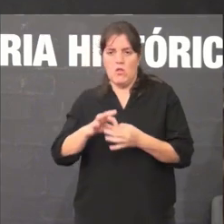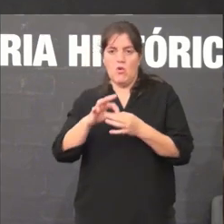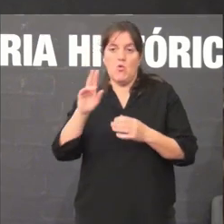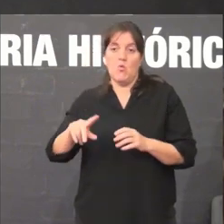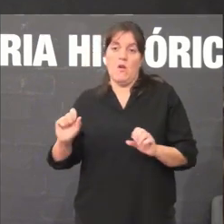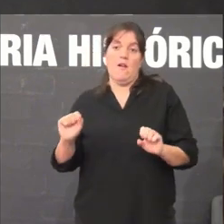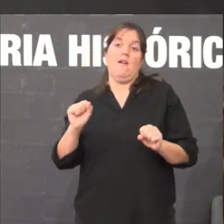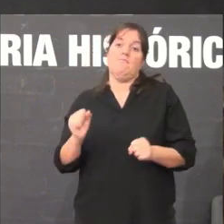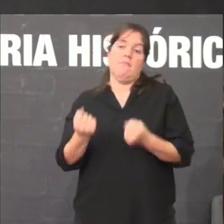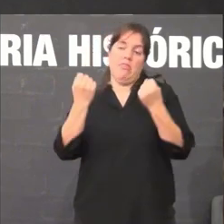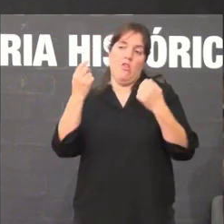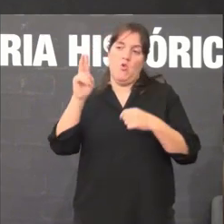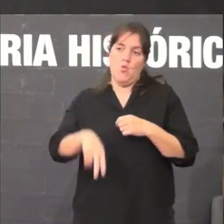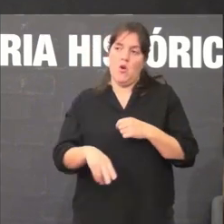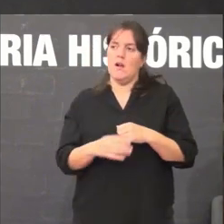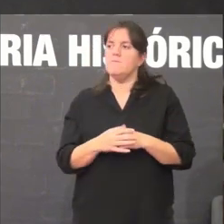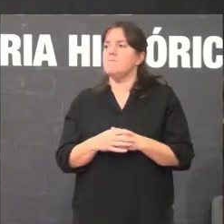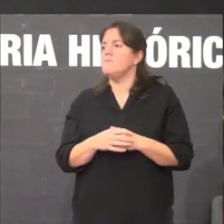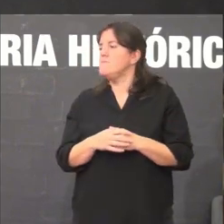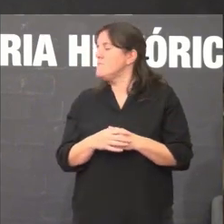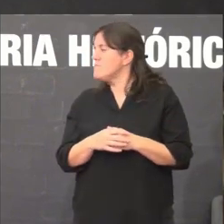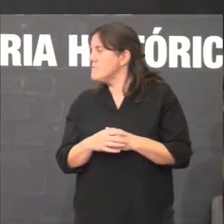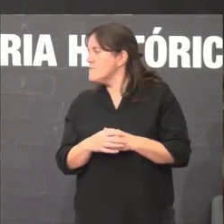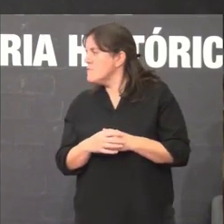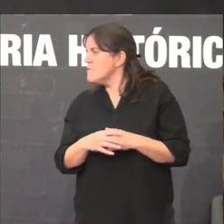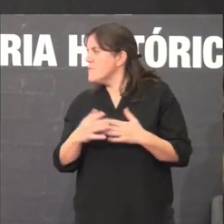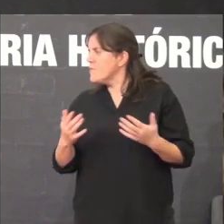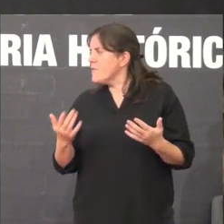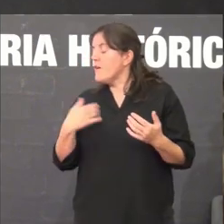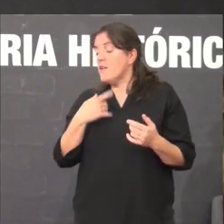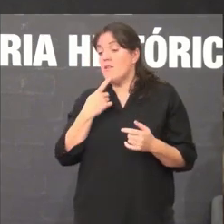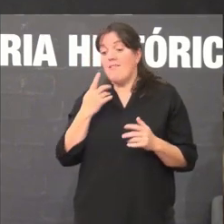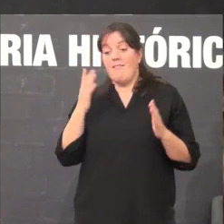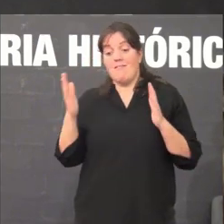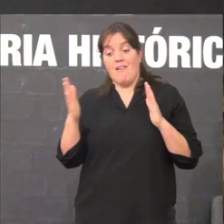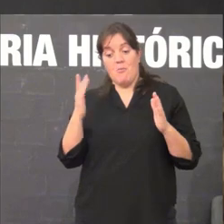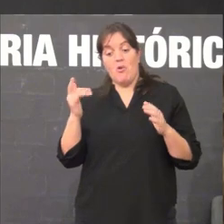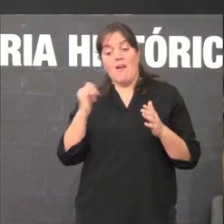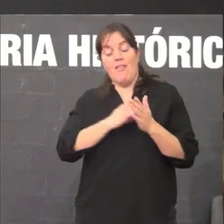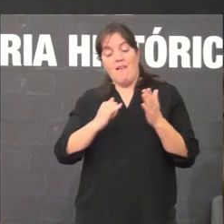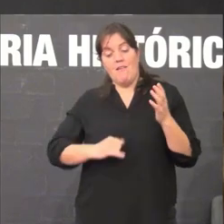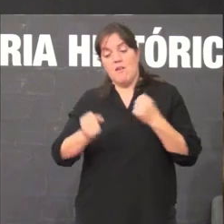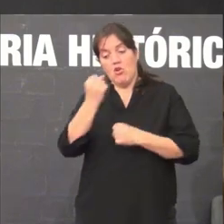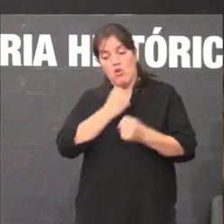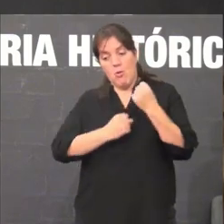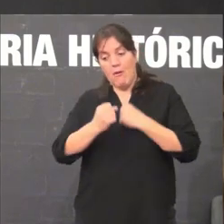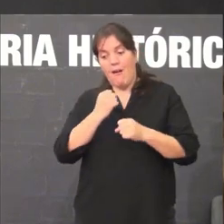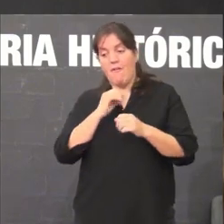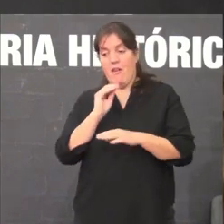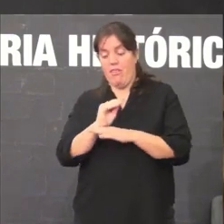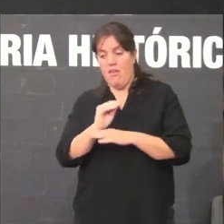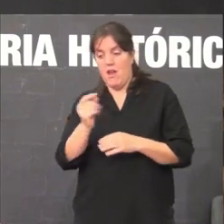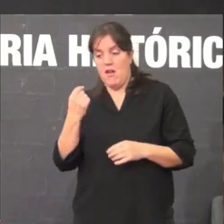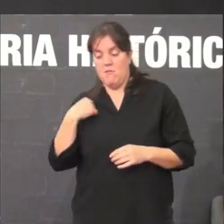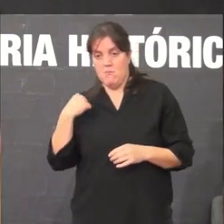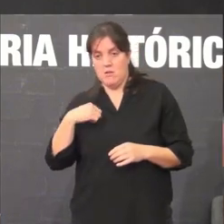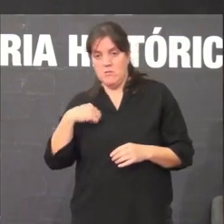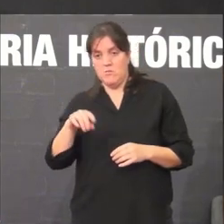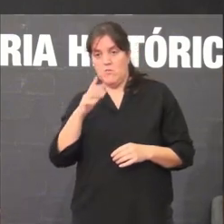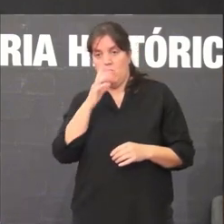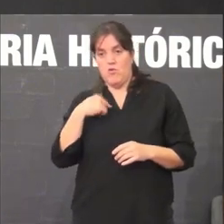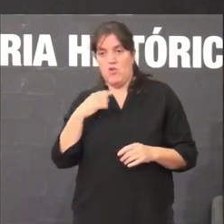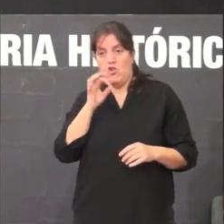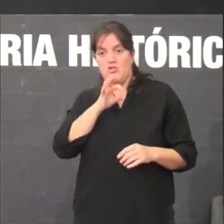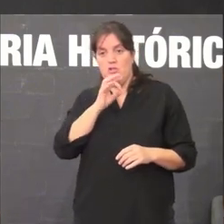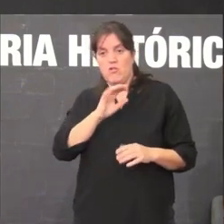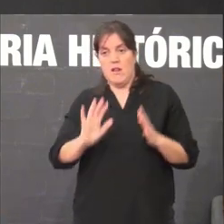A reivindicação, então, pelos movimentos populares num contexto de forte crise económica, que foram estes anos da Troika, dos símbolos da revolução, o que mostra,